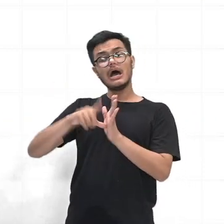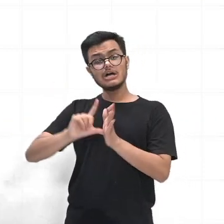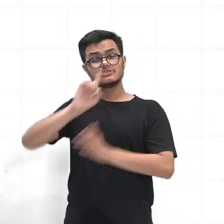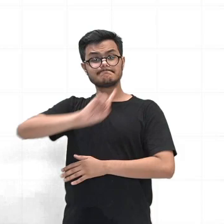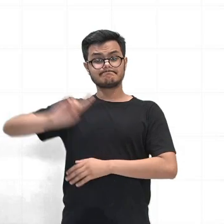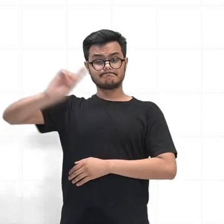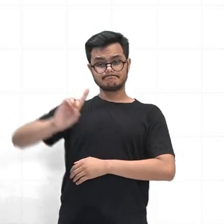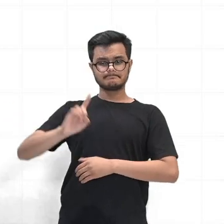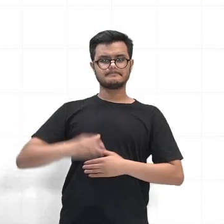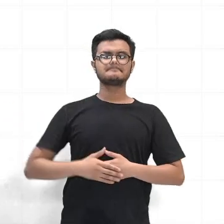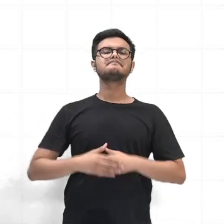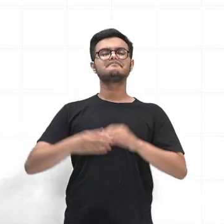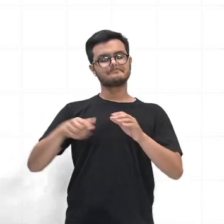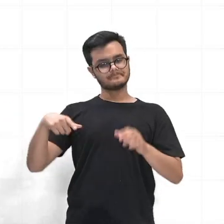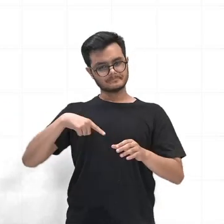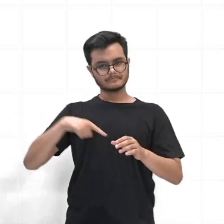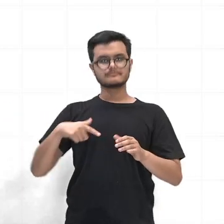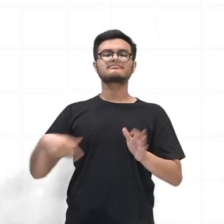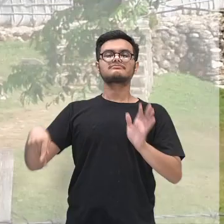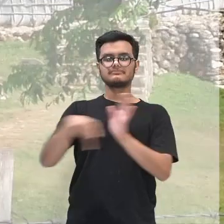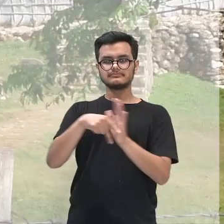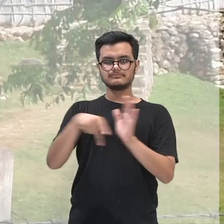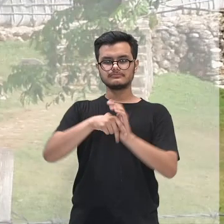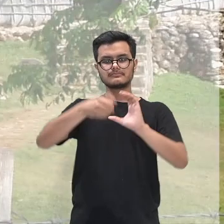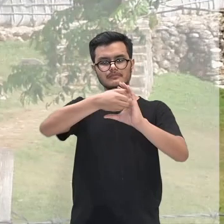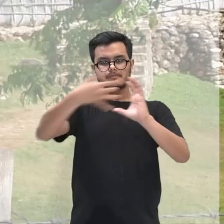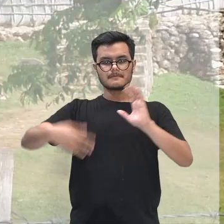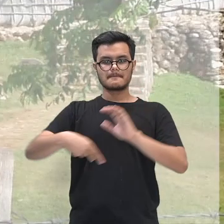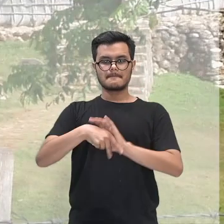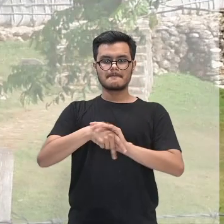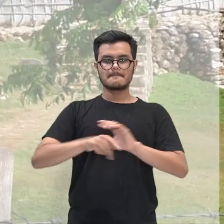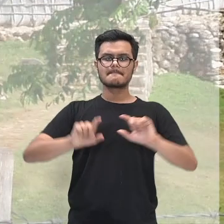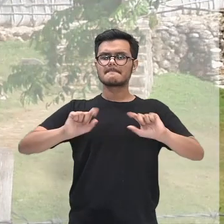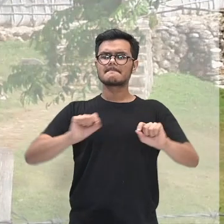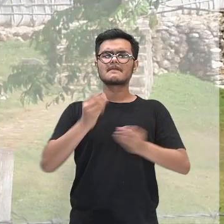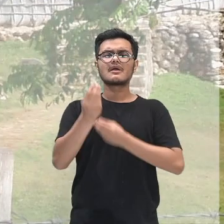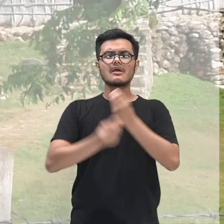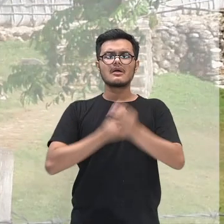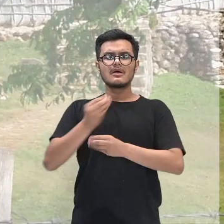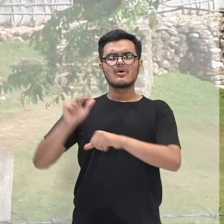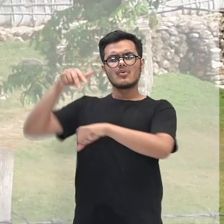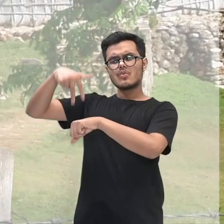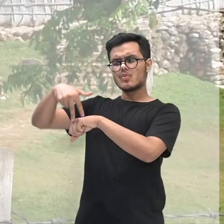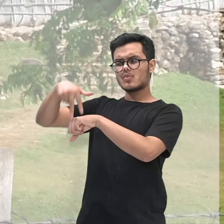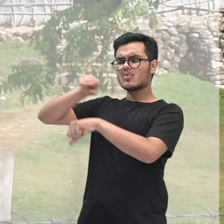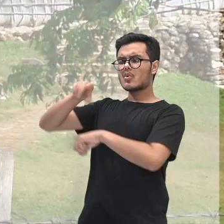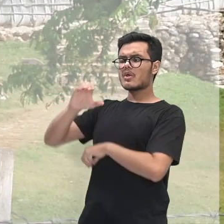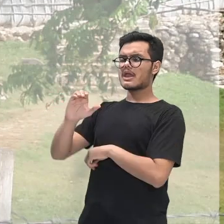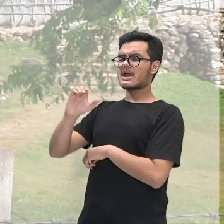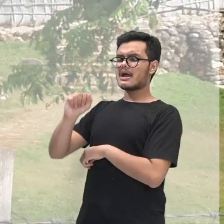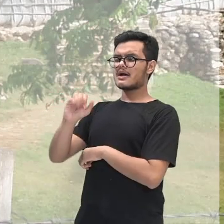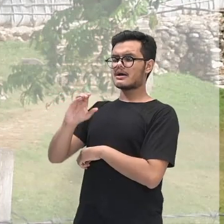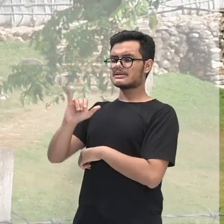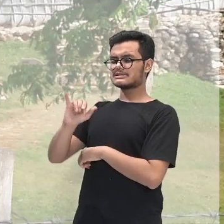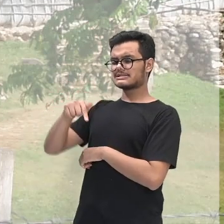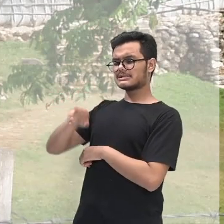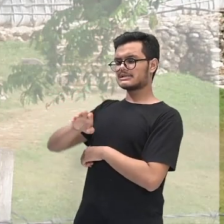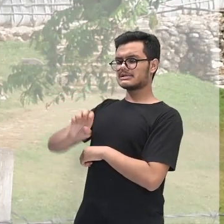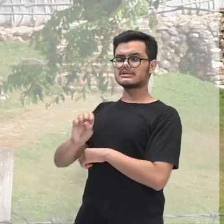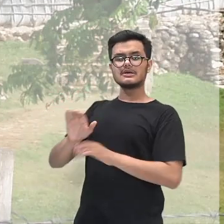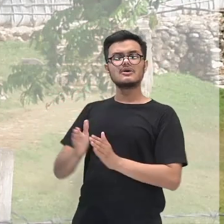de características. Olha só as principais características dos cacicados. Vamos ter